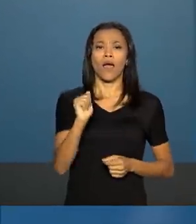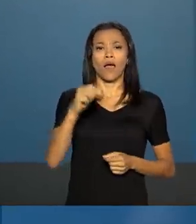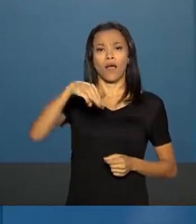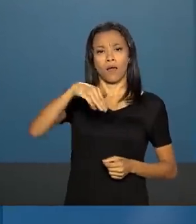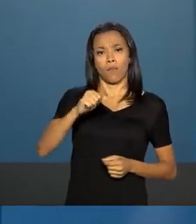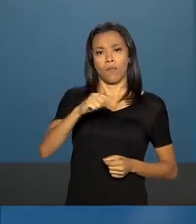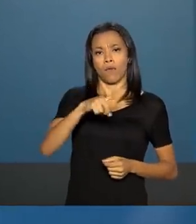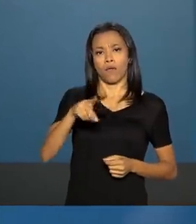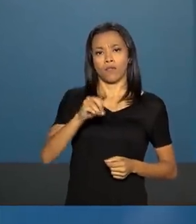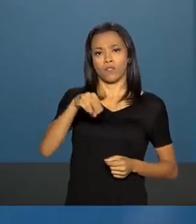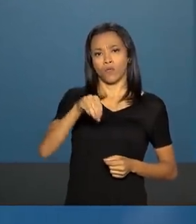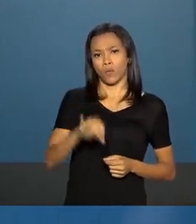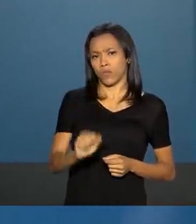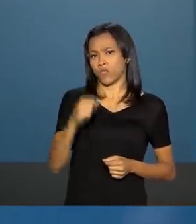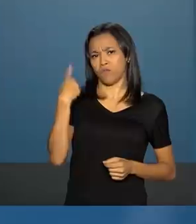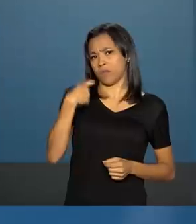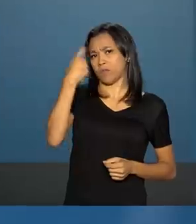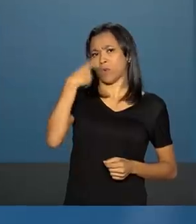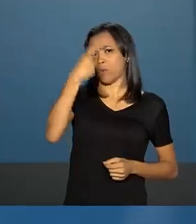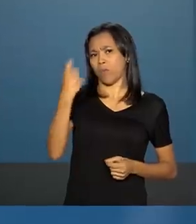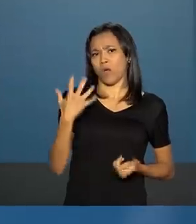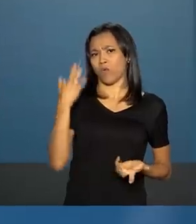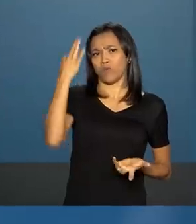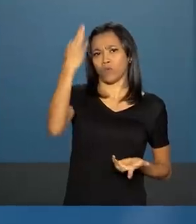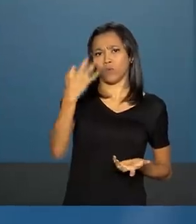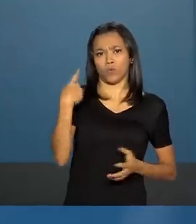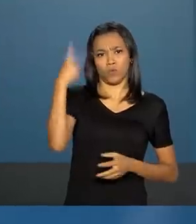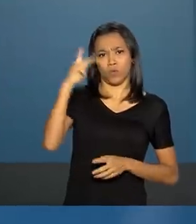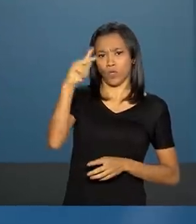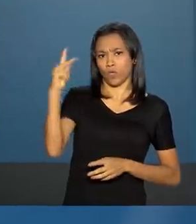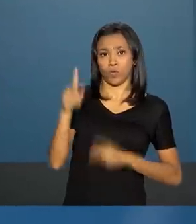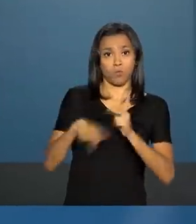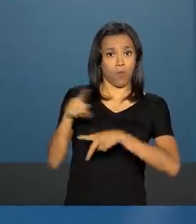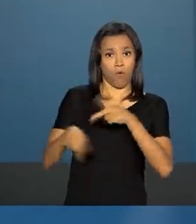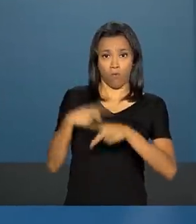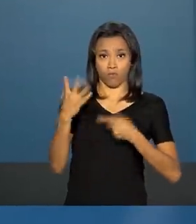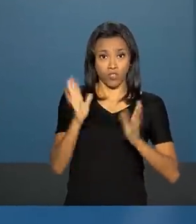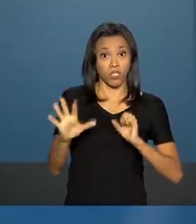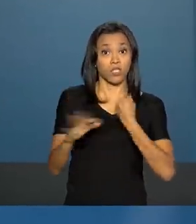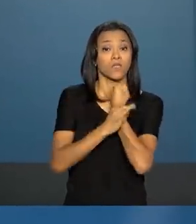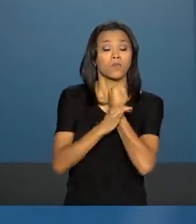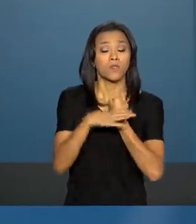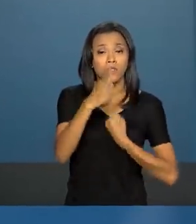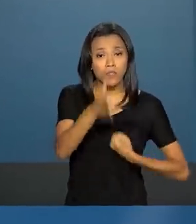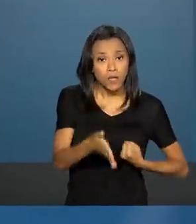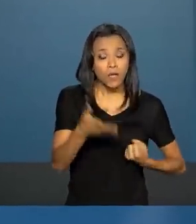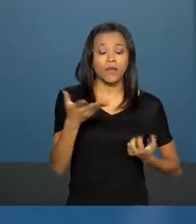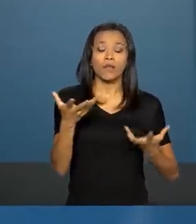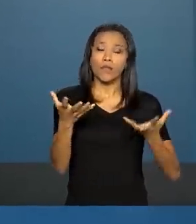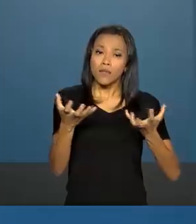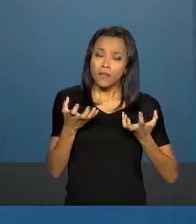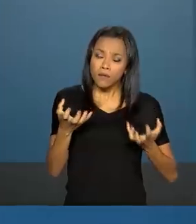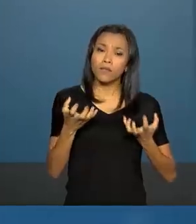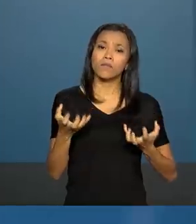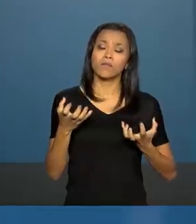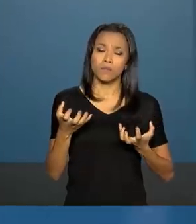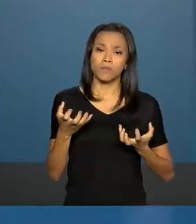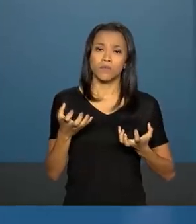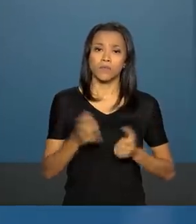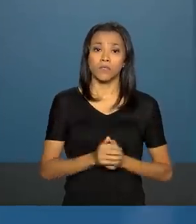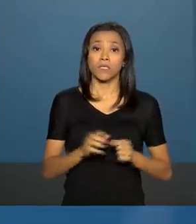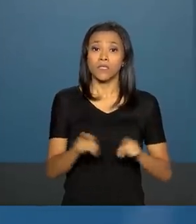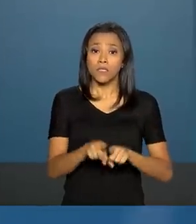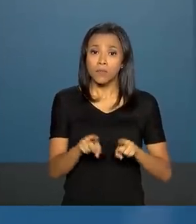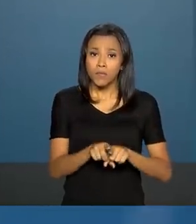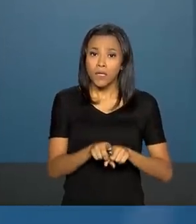não se preocupariam com o futuro dos seus povos. Já estaria garantido. Queremos o índio do nosso lado. O